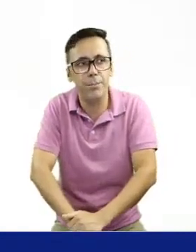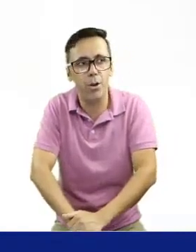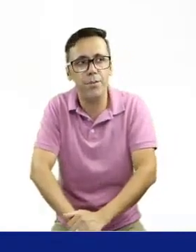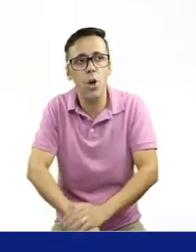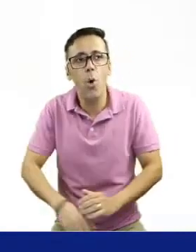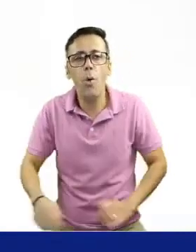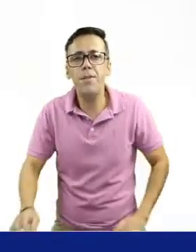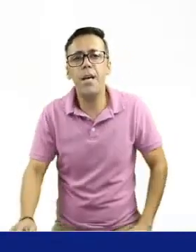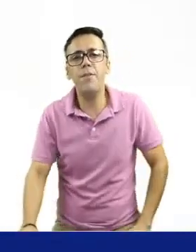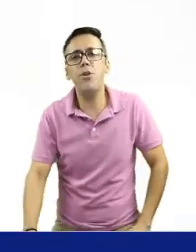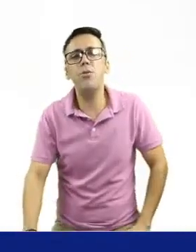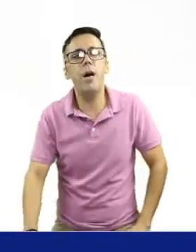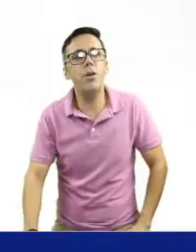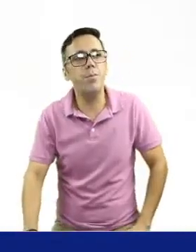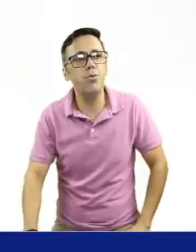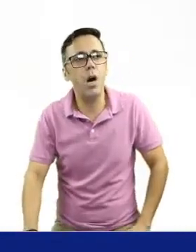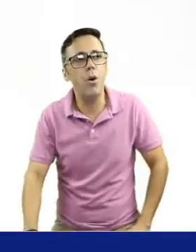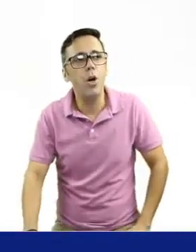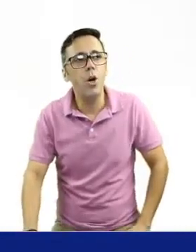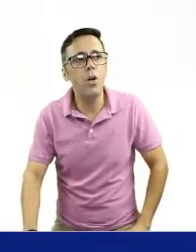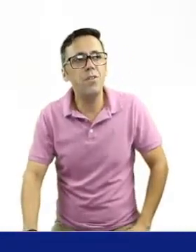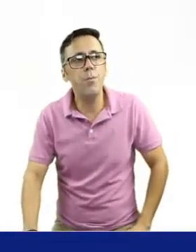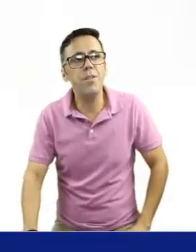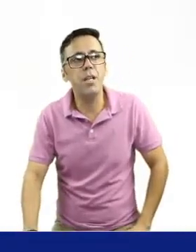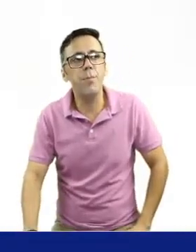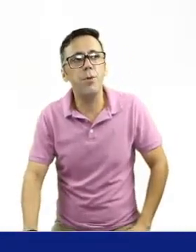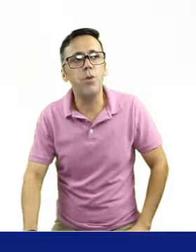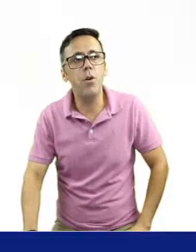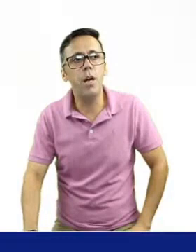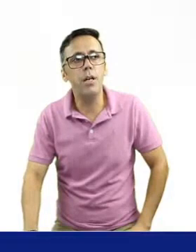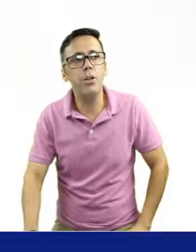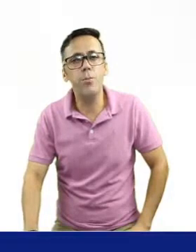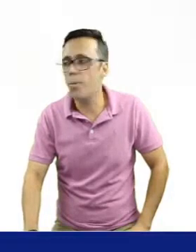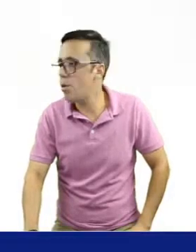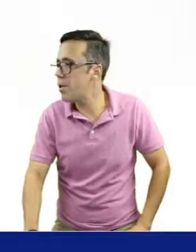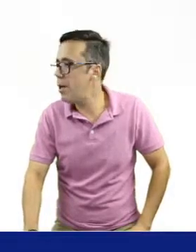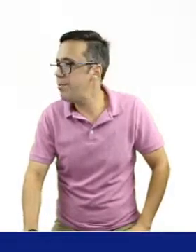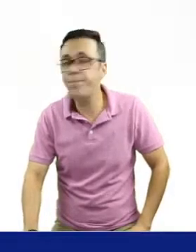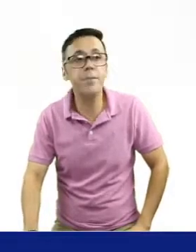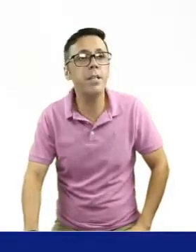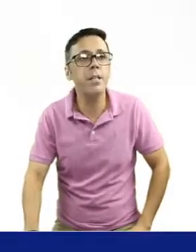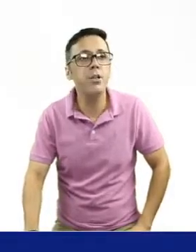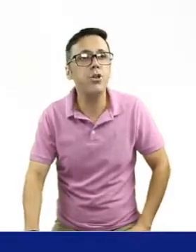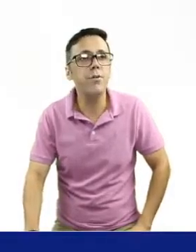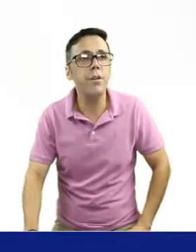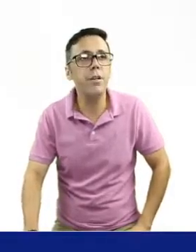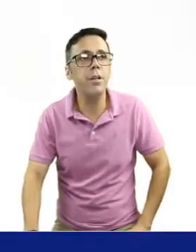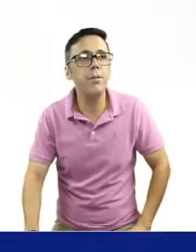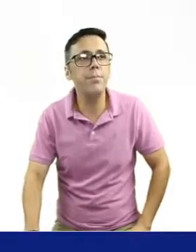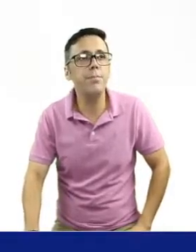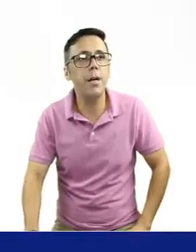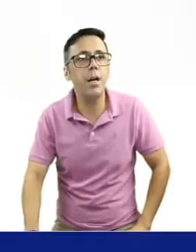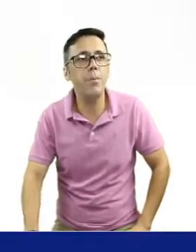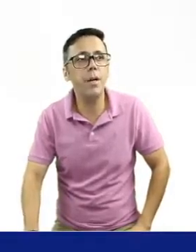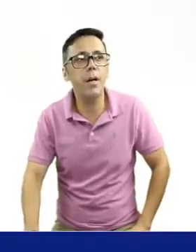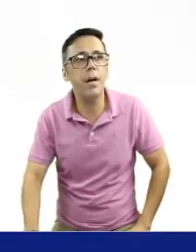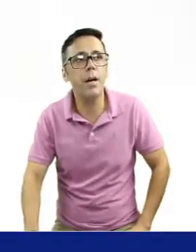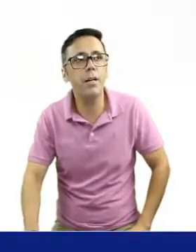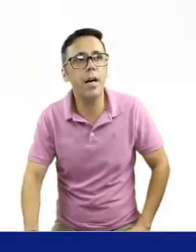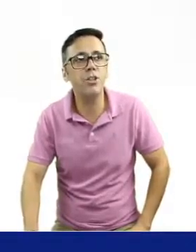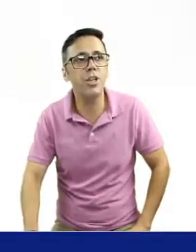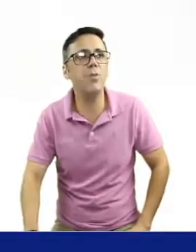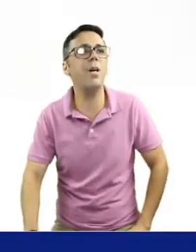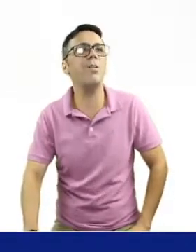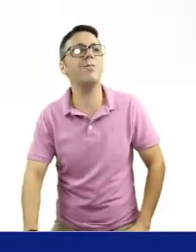realização dessa prova Observe aqui no mouse pessoal nós temos aqui pessoal olha Cadê meu mouse sobre a palavra